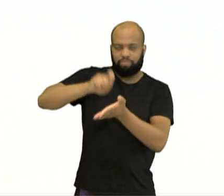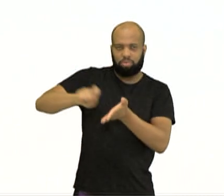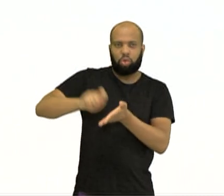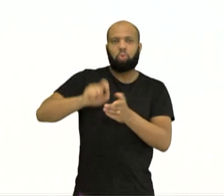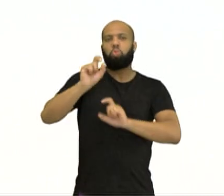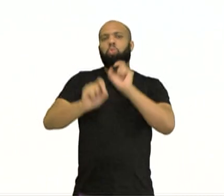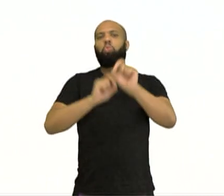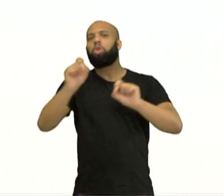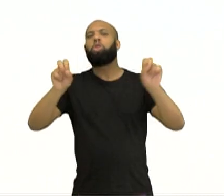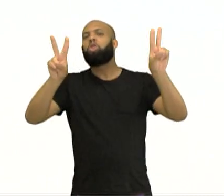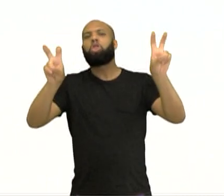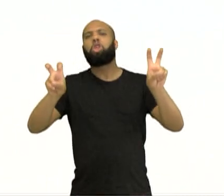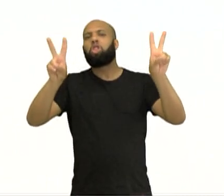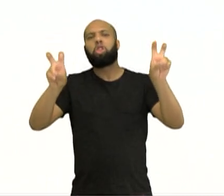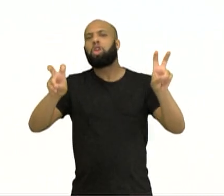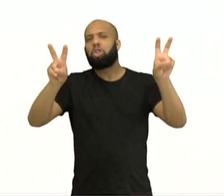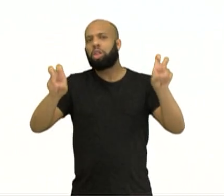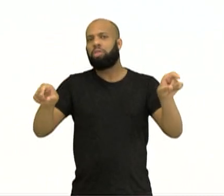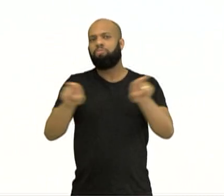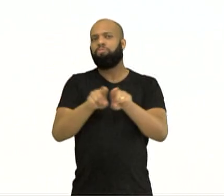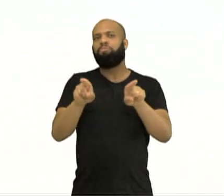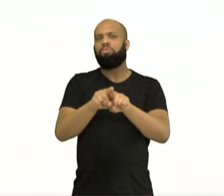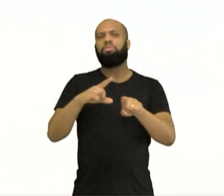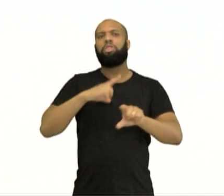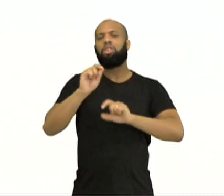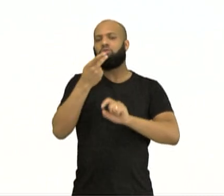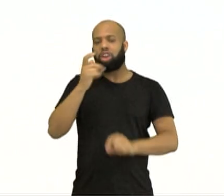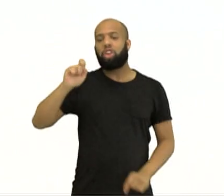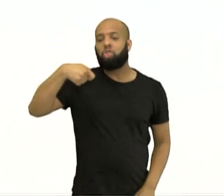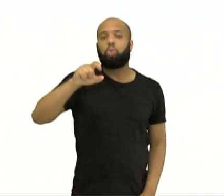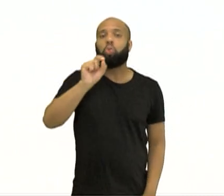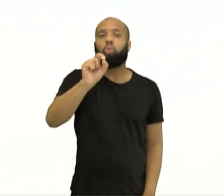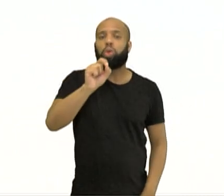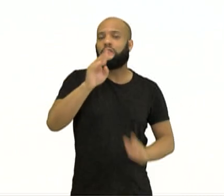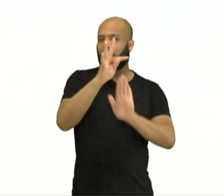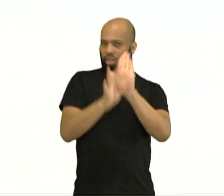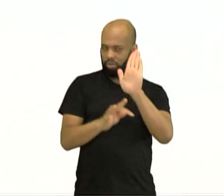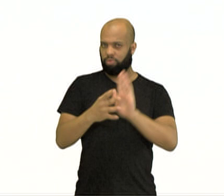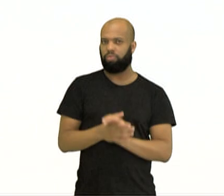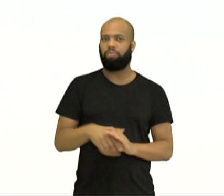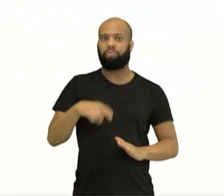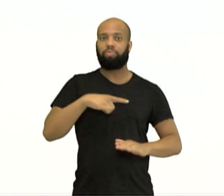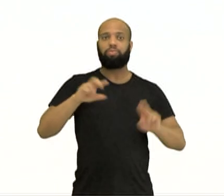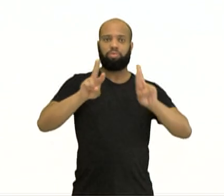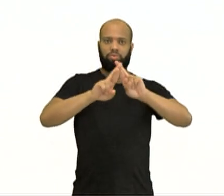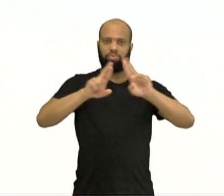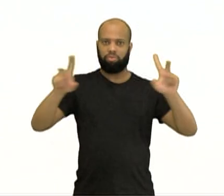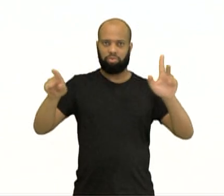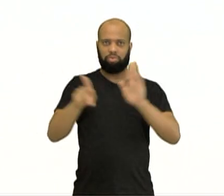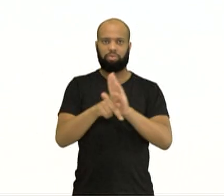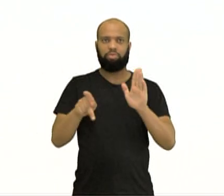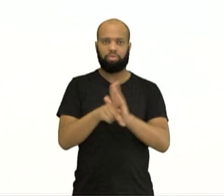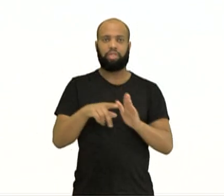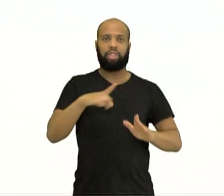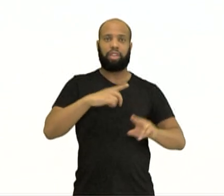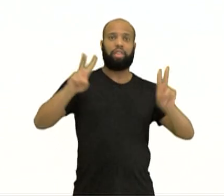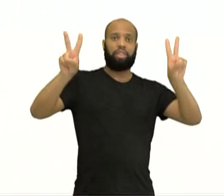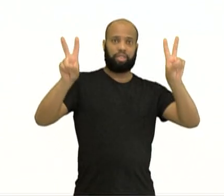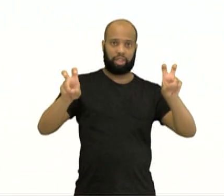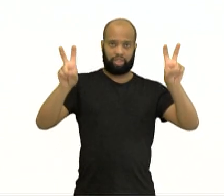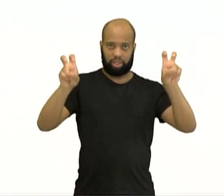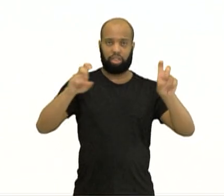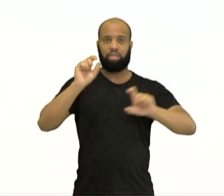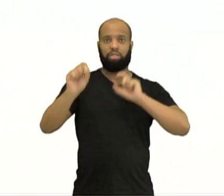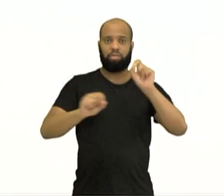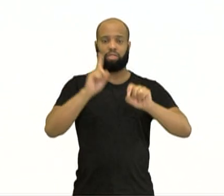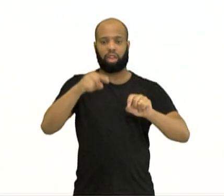que é qual é o assunto e qual a temática? Lembrando que, qual a diferença entre assunto e tema? Assunto